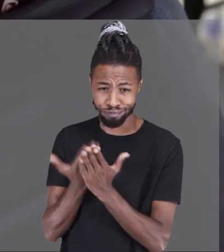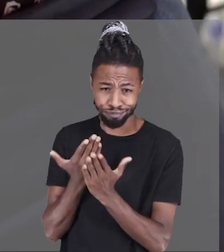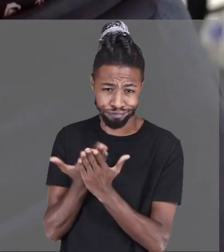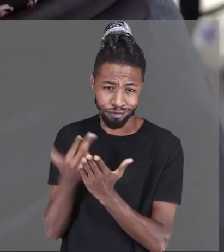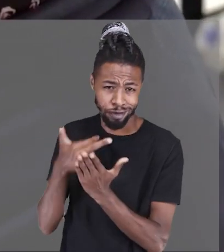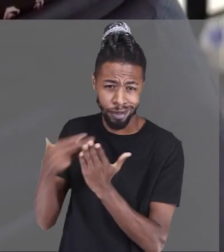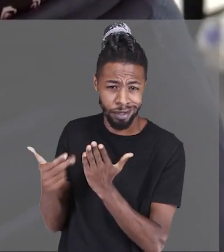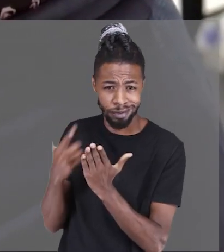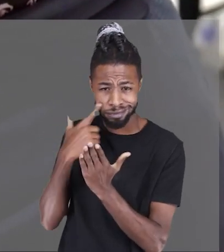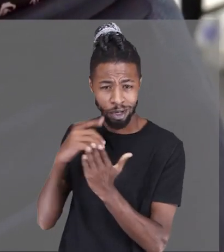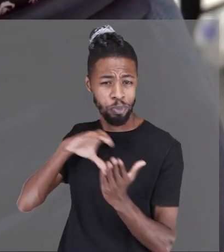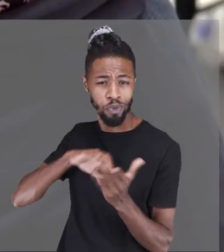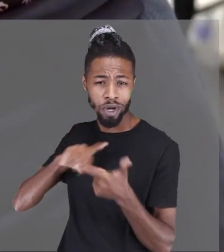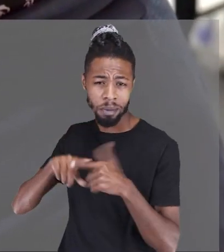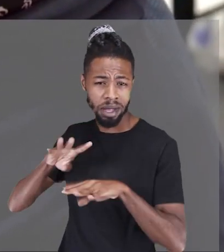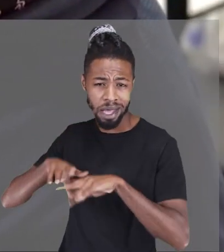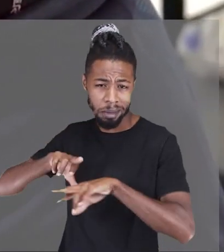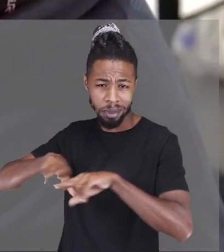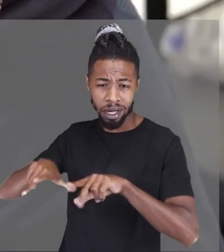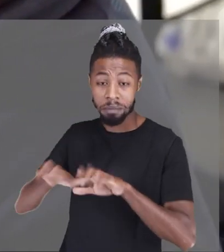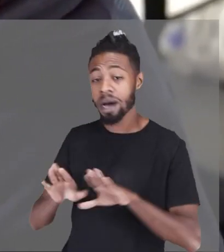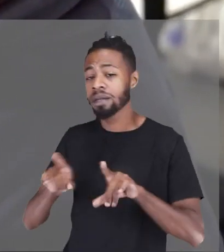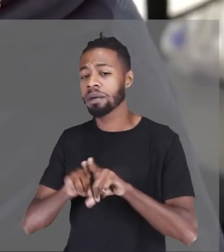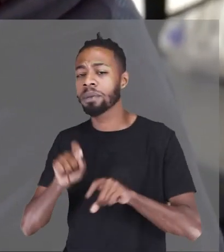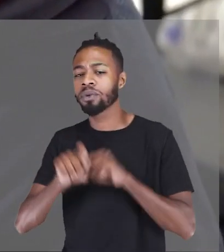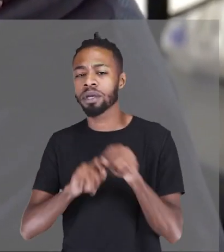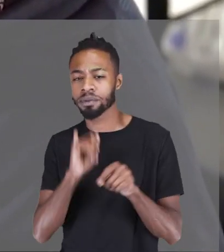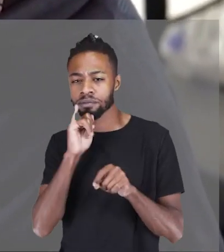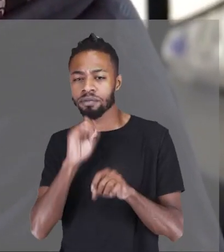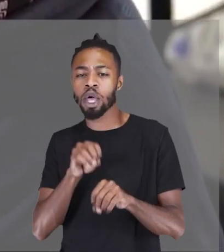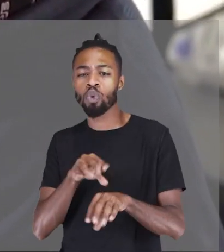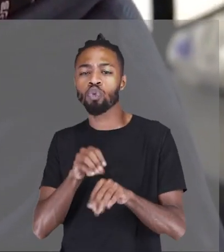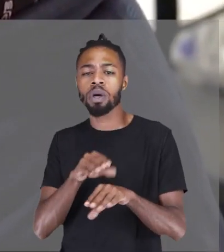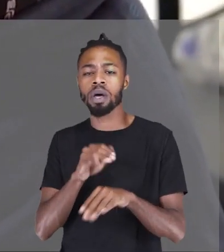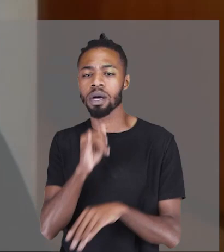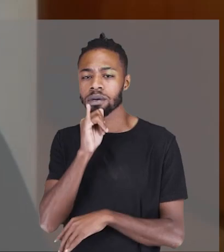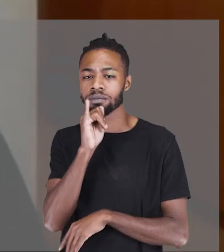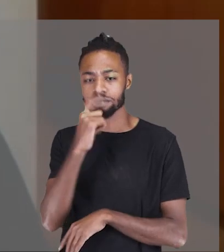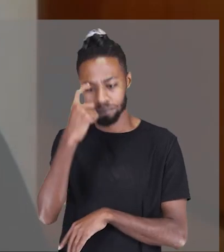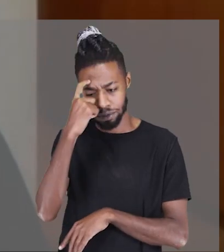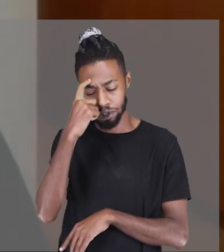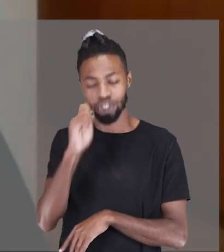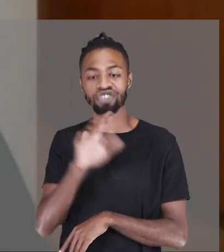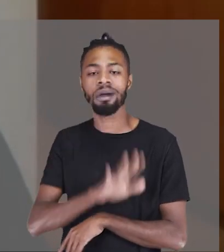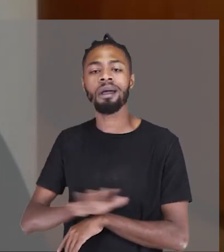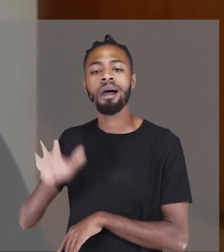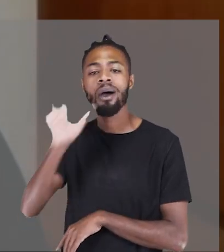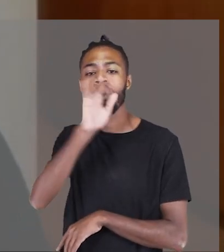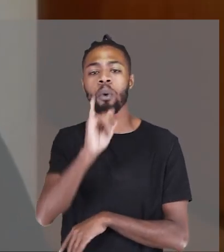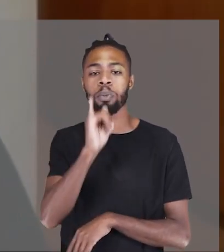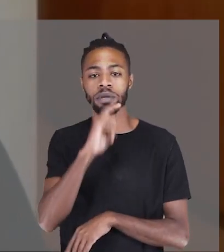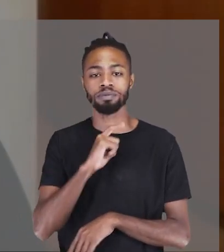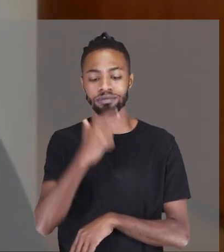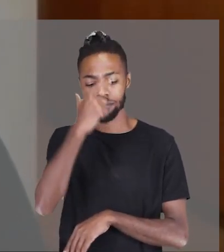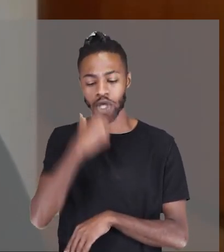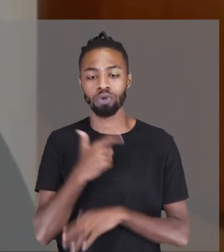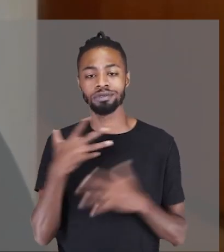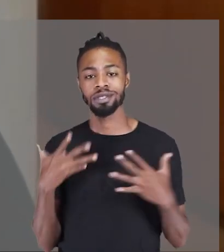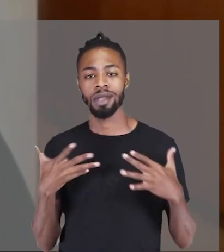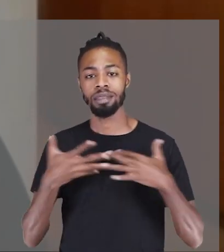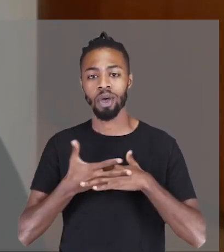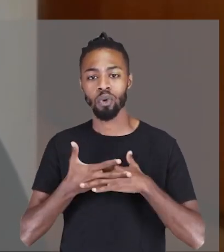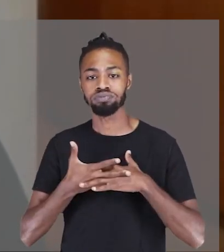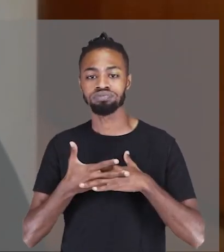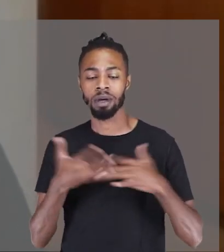termos da educação num sentido mais amplo, como cidadão, na relação